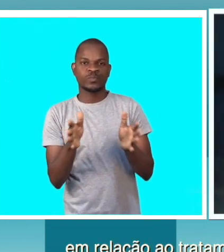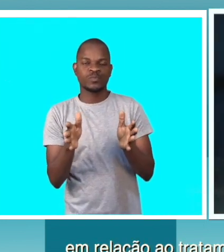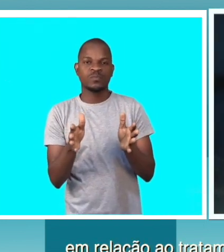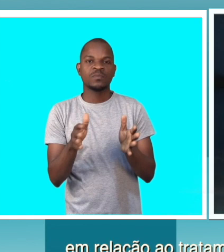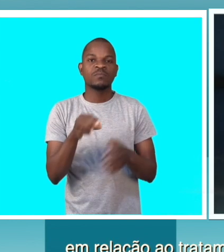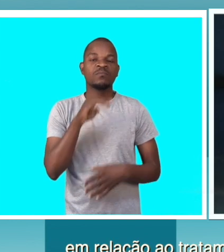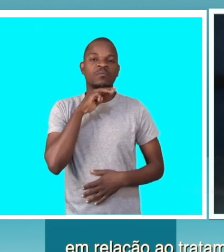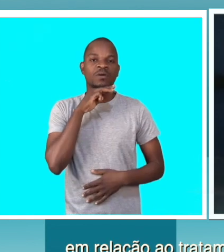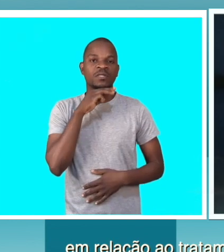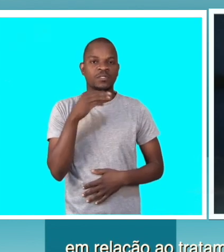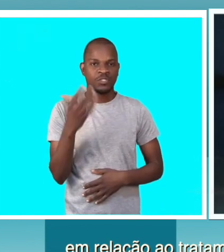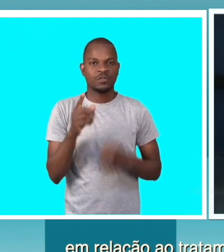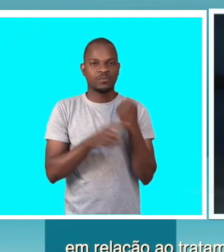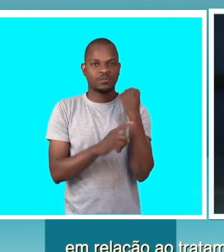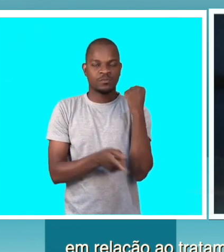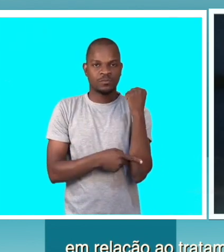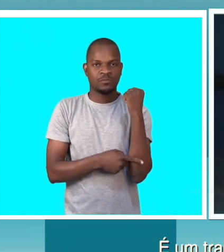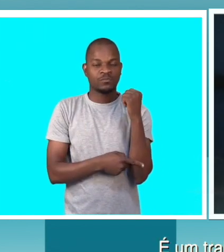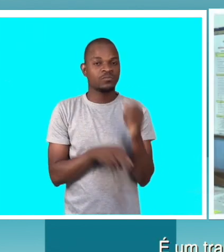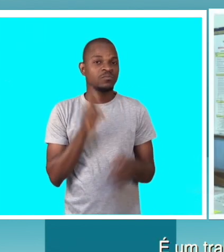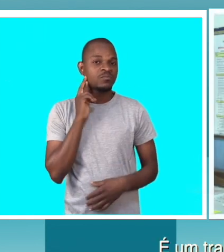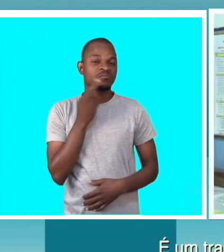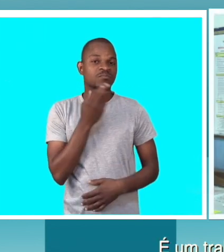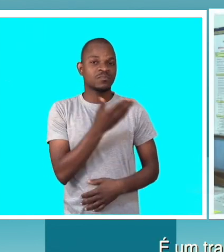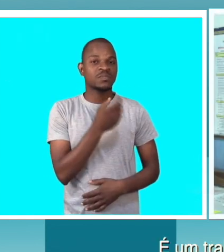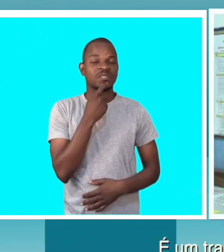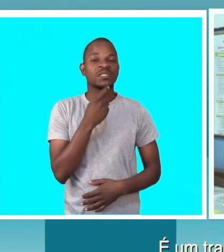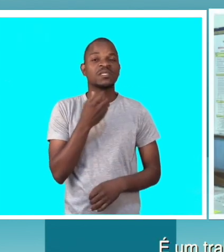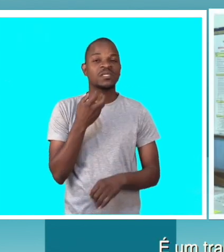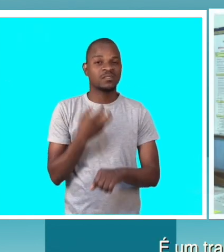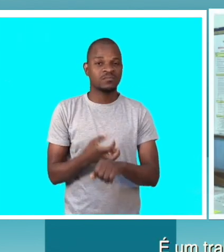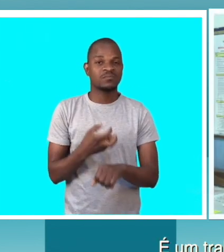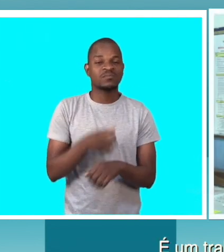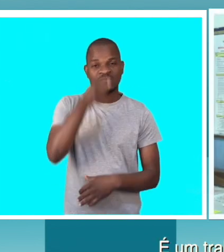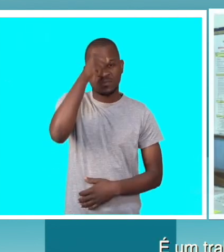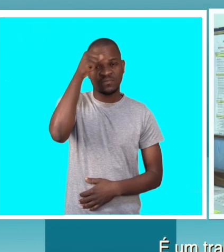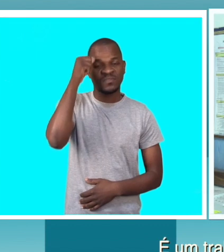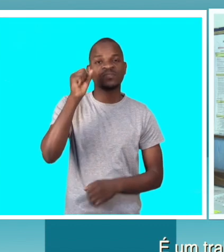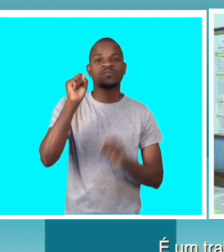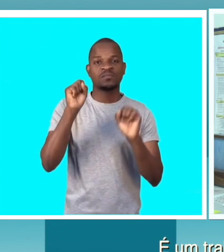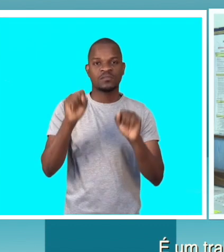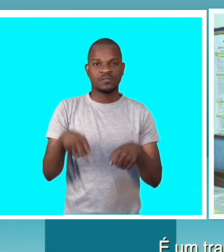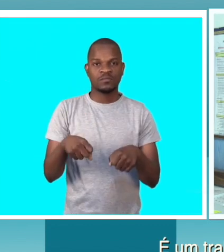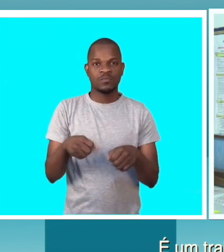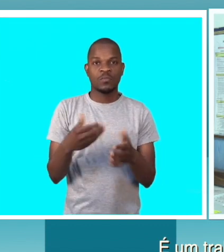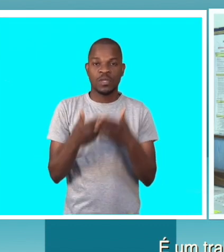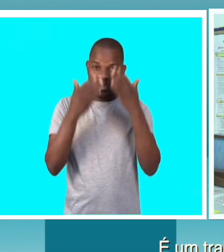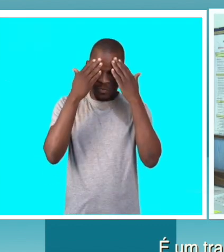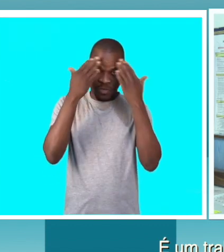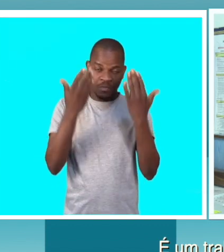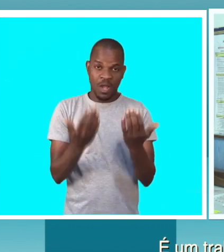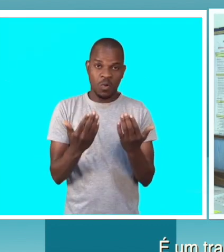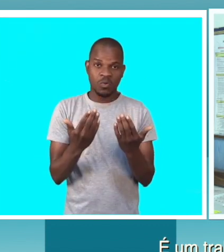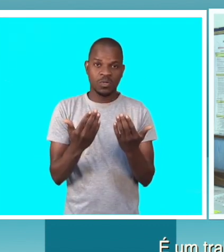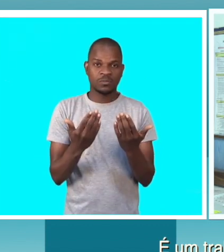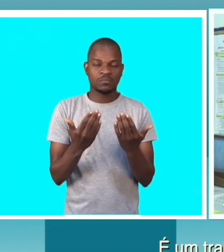das mães quando vão ao parto. É um trabalho difícil, que não se pode notar ou não se pode medir